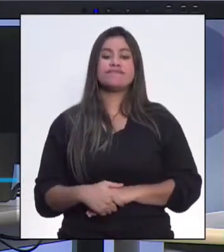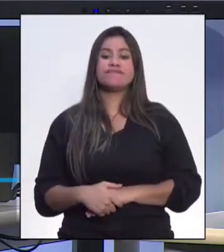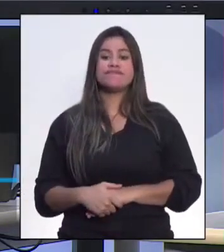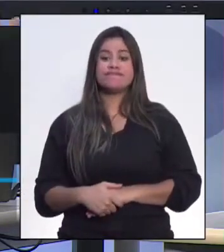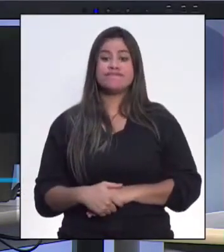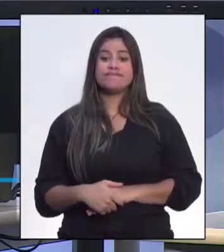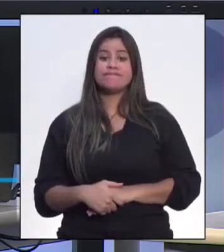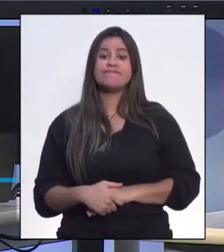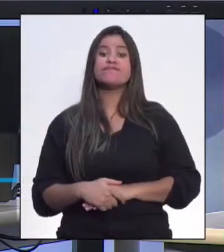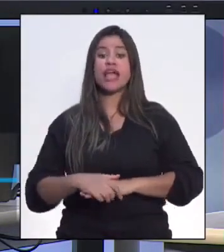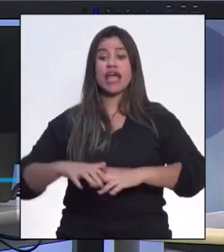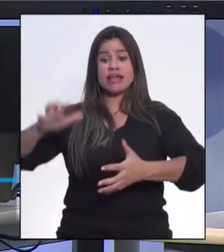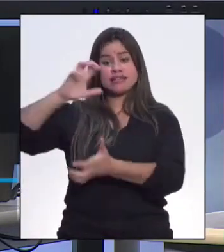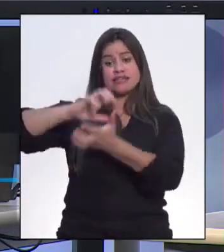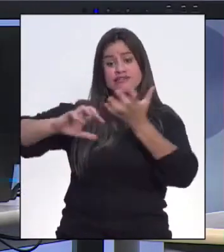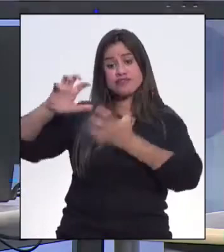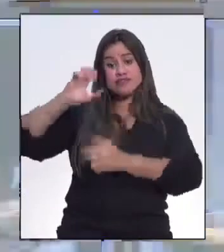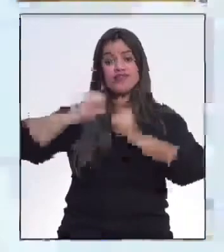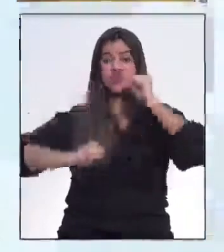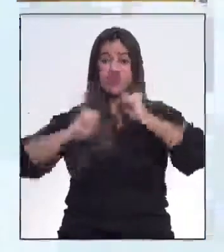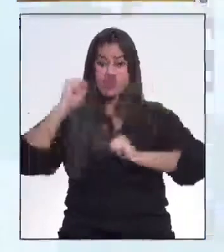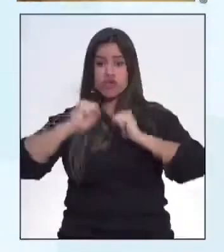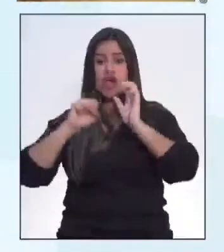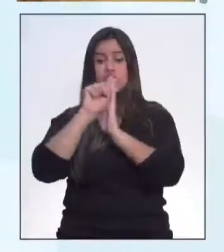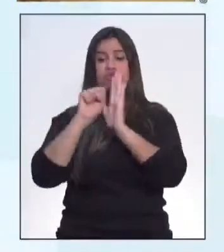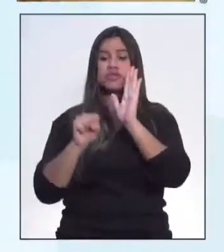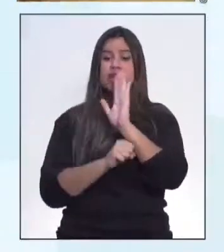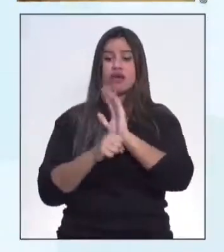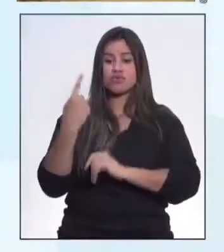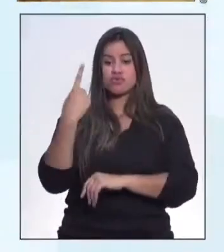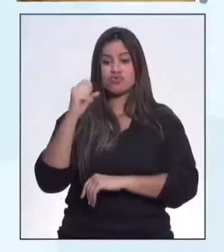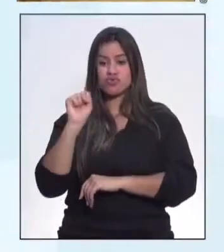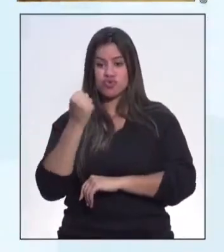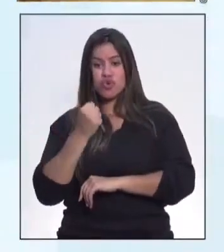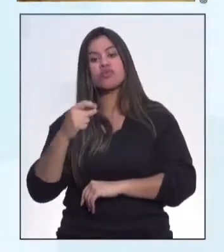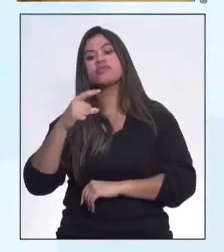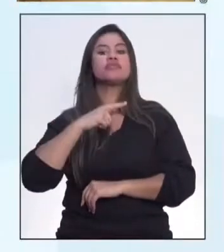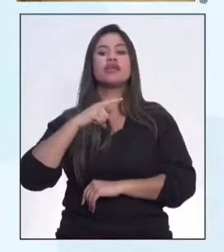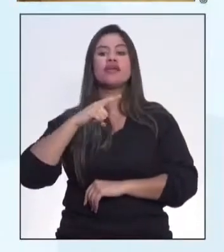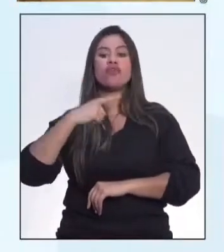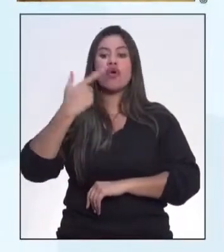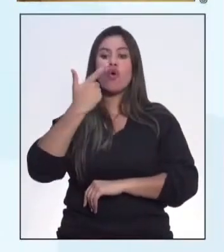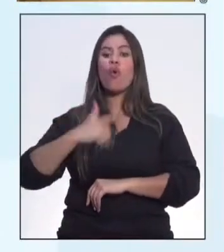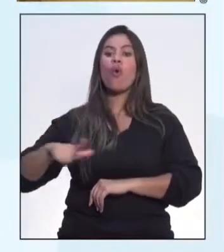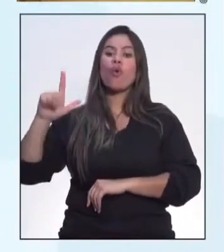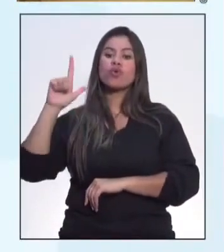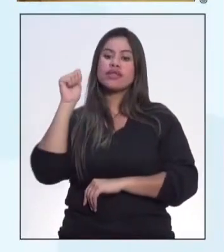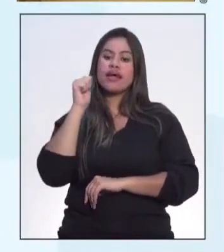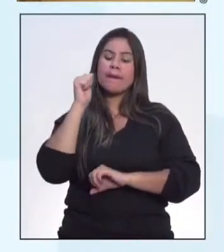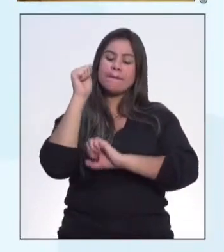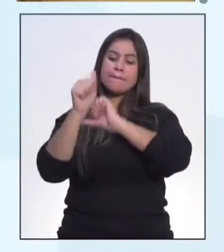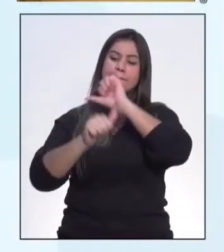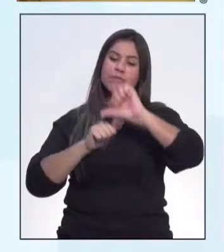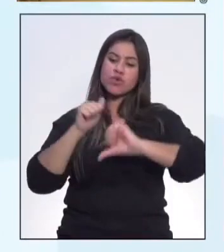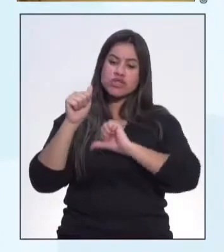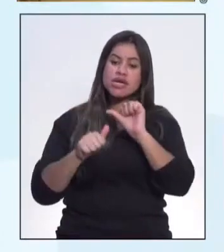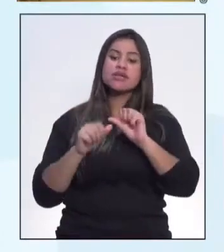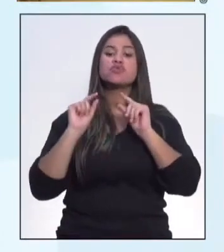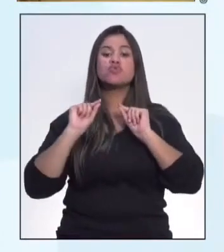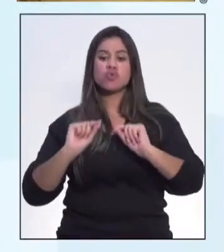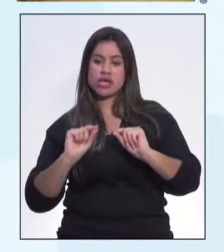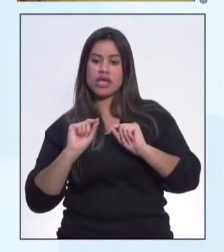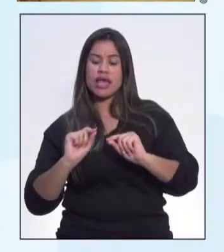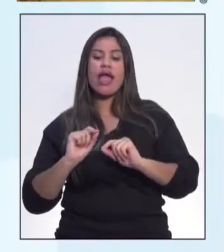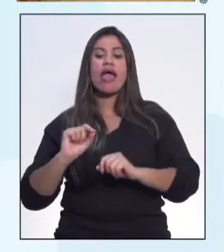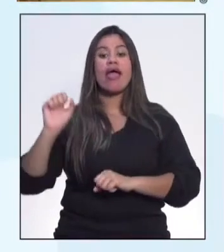Na Revolução Industrial, né, já no século XVIII, nós tivemos uma outra grande transformação, que foi,